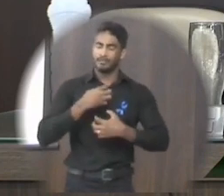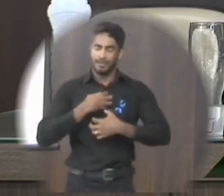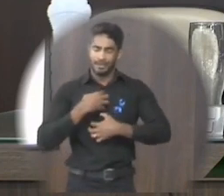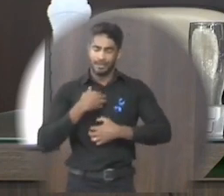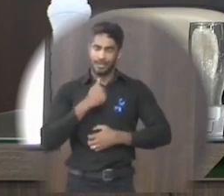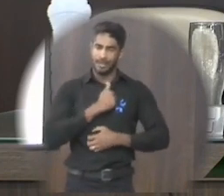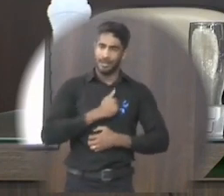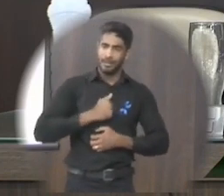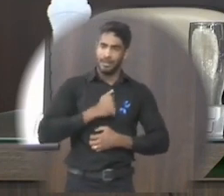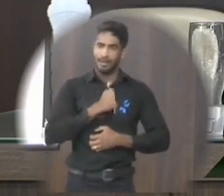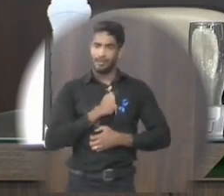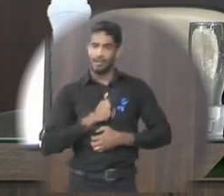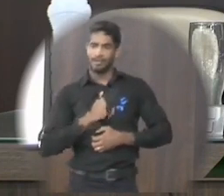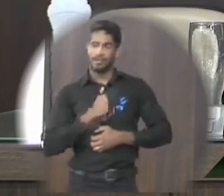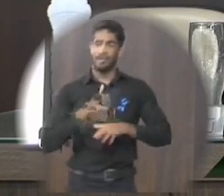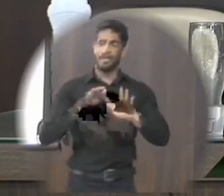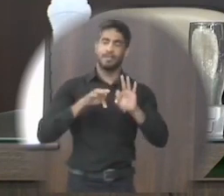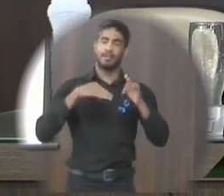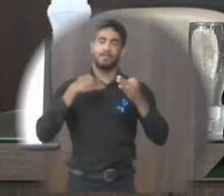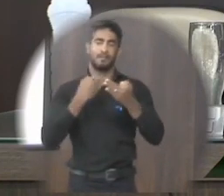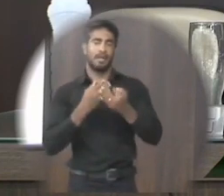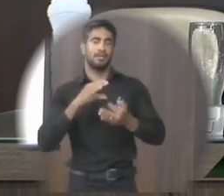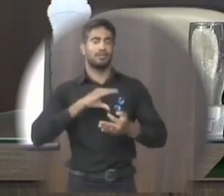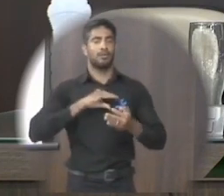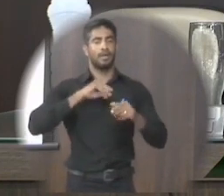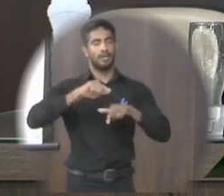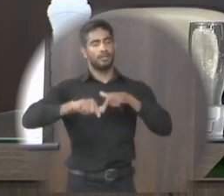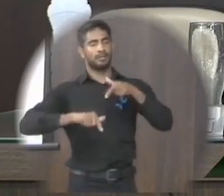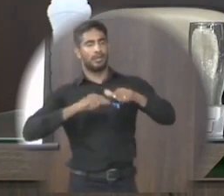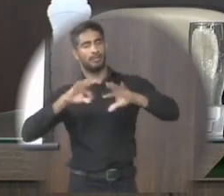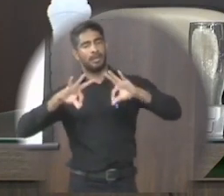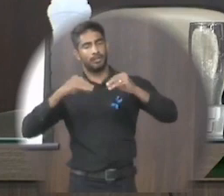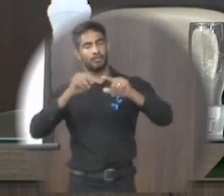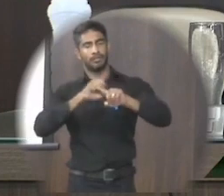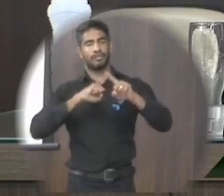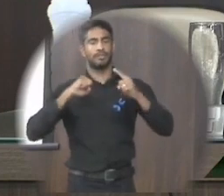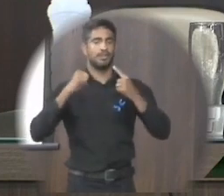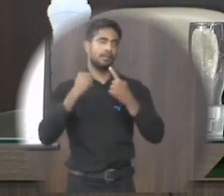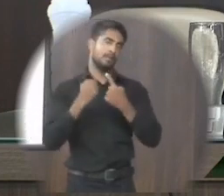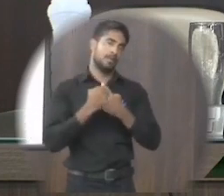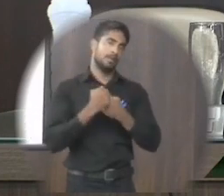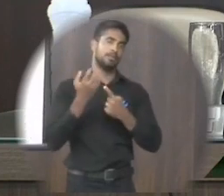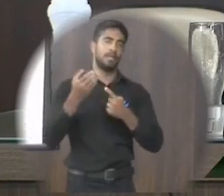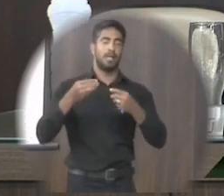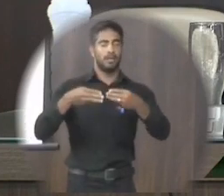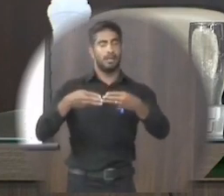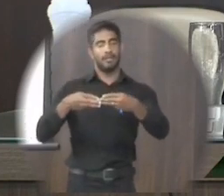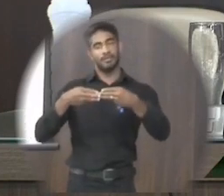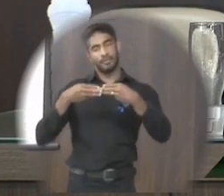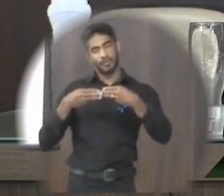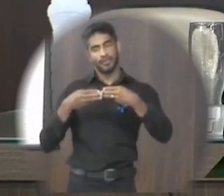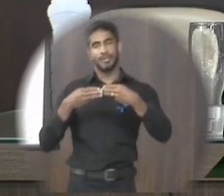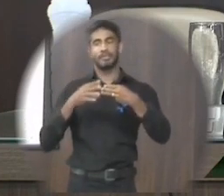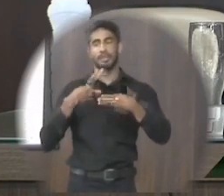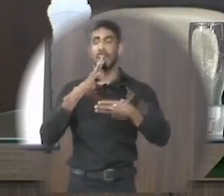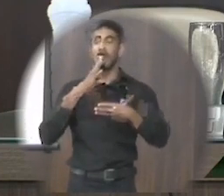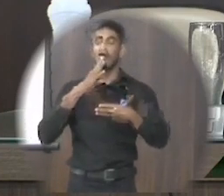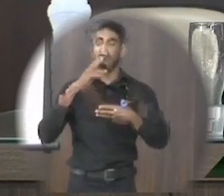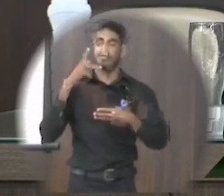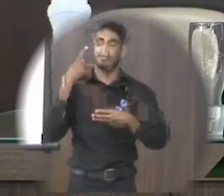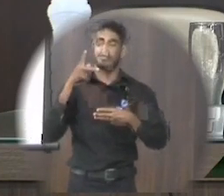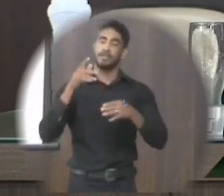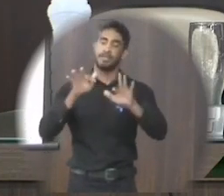imensurável em meio aos familiares, colegas de trabalho e toda a sociedade. Requeiro que esta moção seja levada ao conhecimento dos